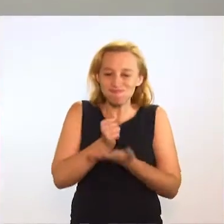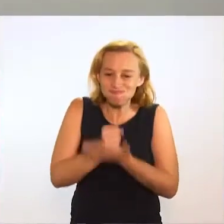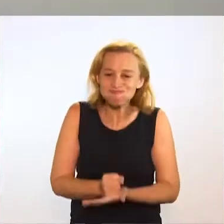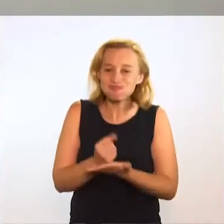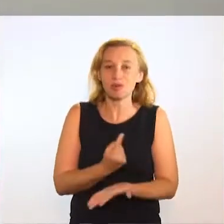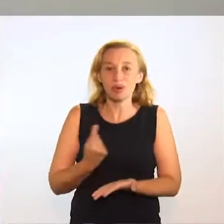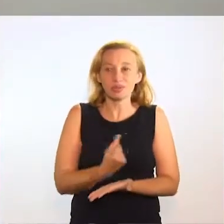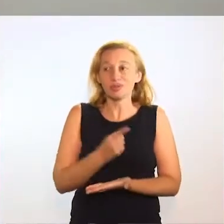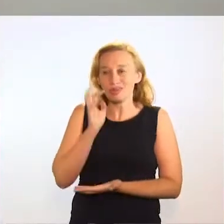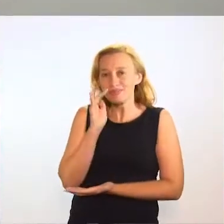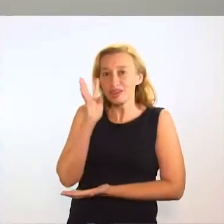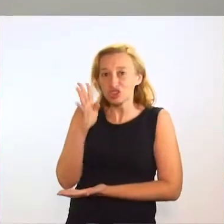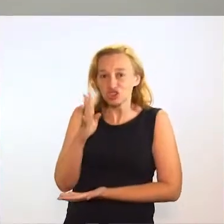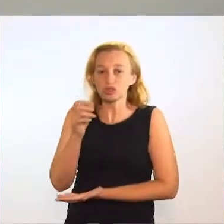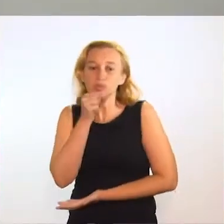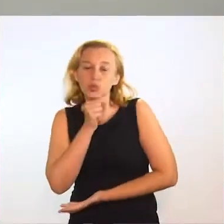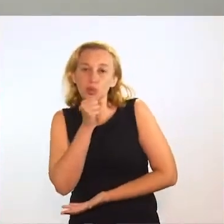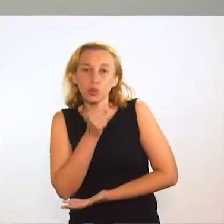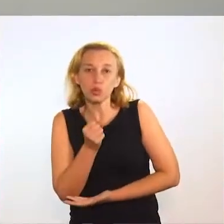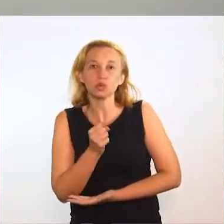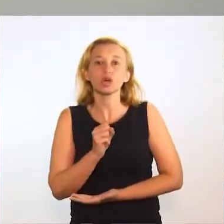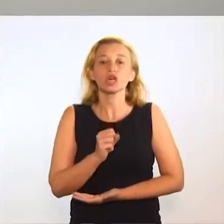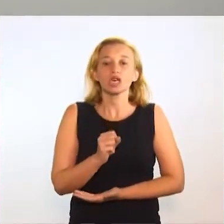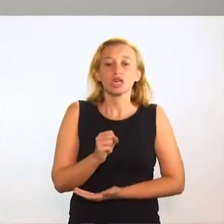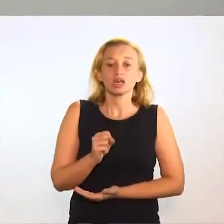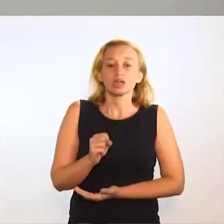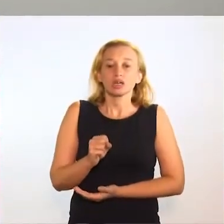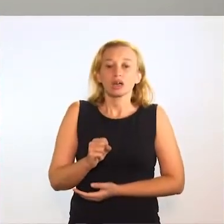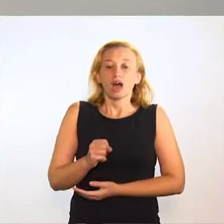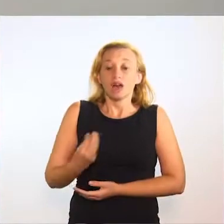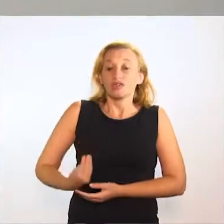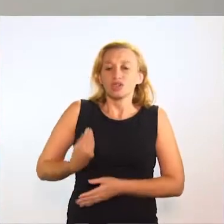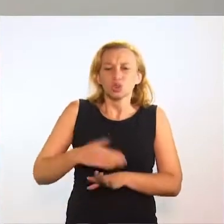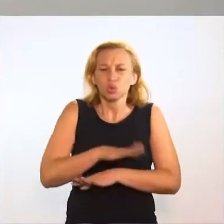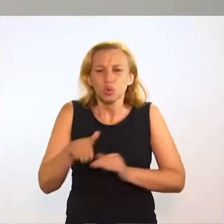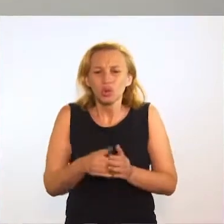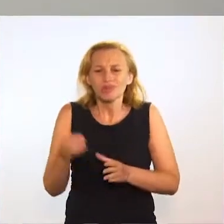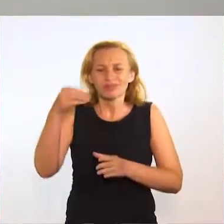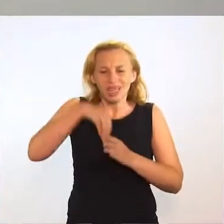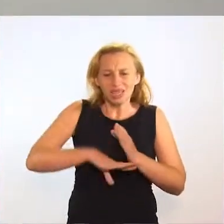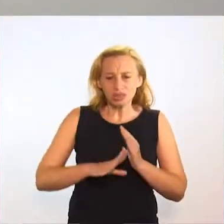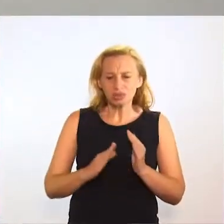tão pesado para a gente, imagine para os idosos que passam a vida toda,